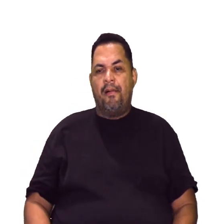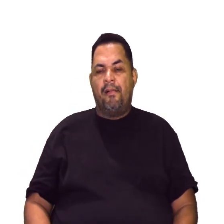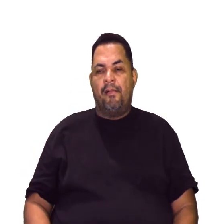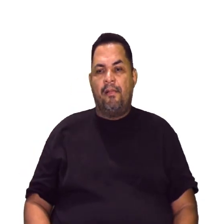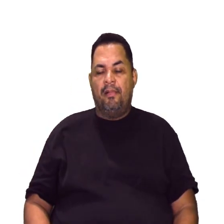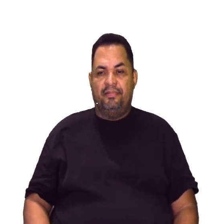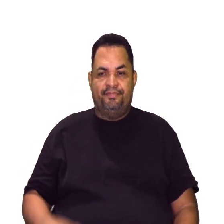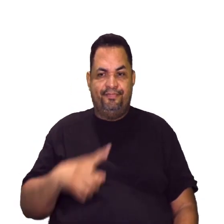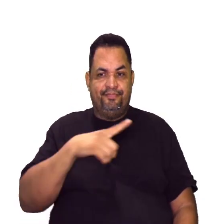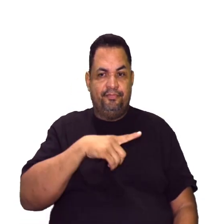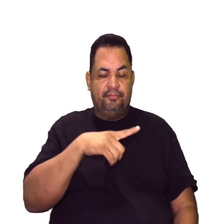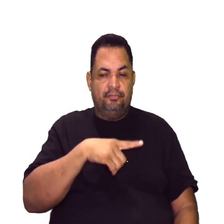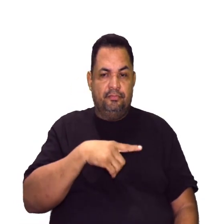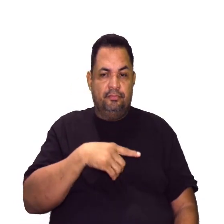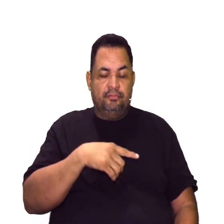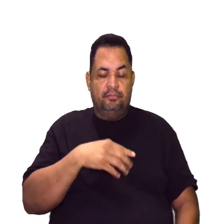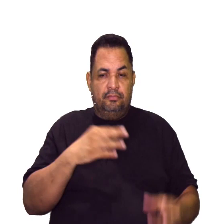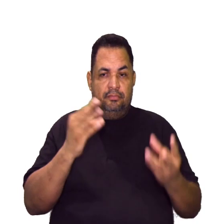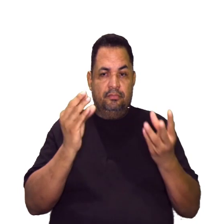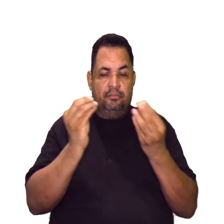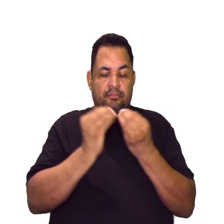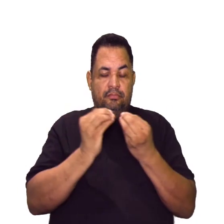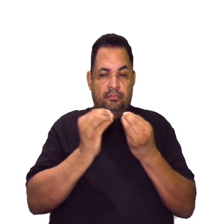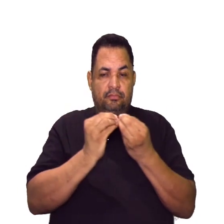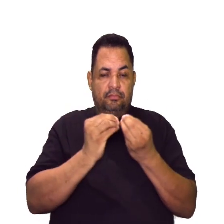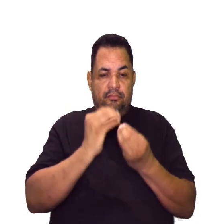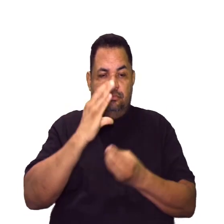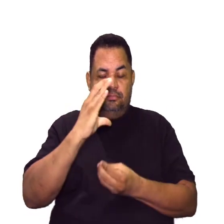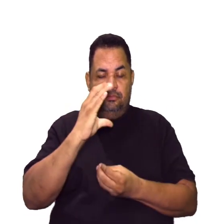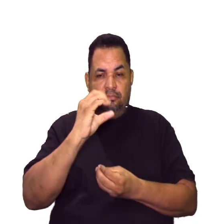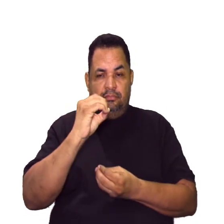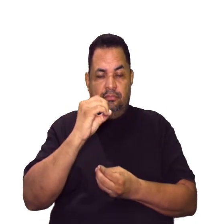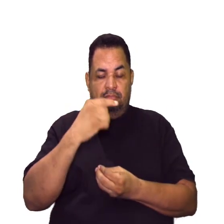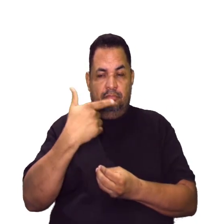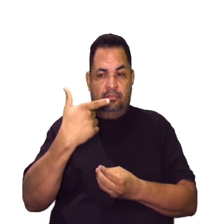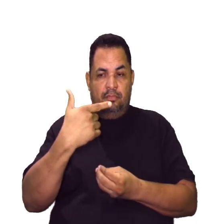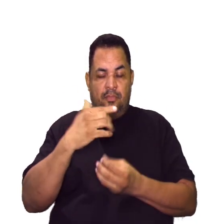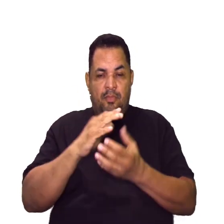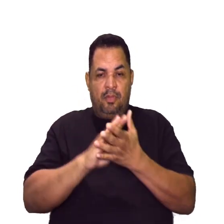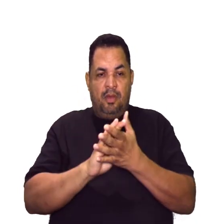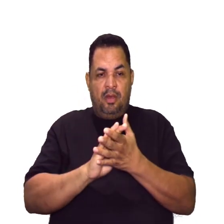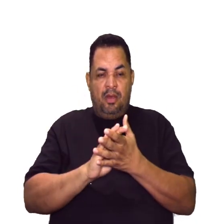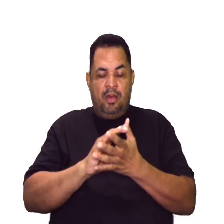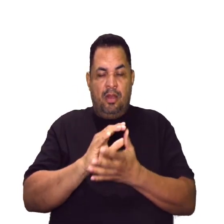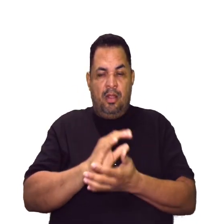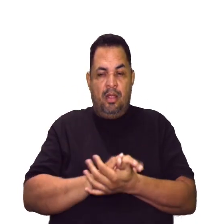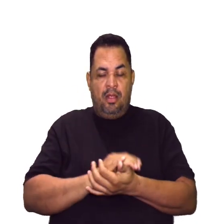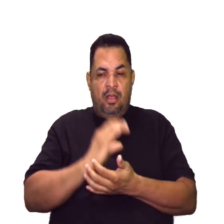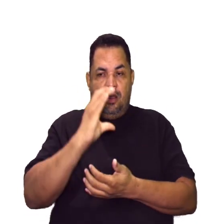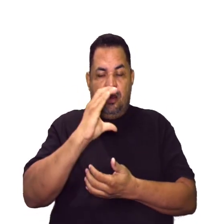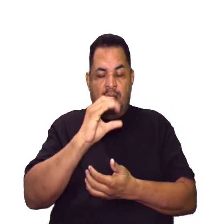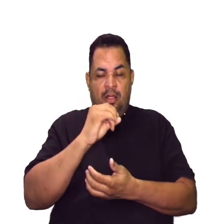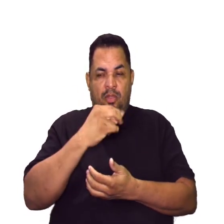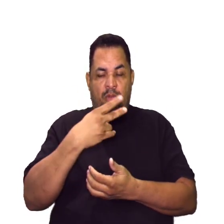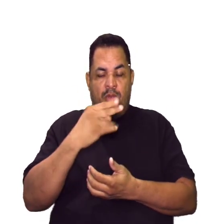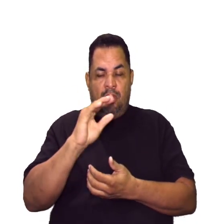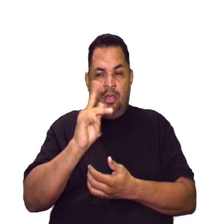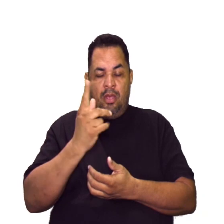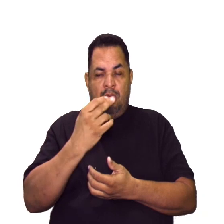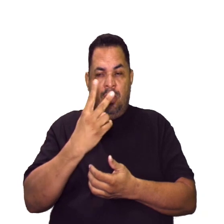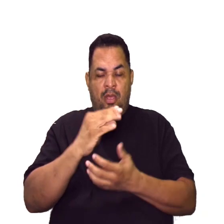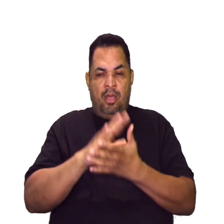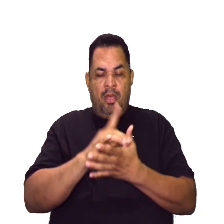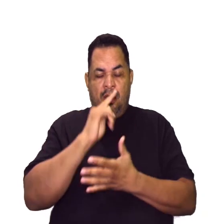Dada as moléculas do dióxido de carbono, CO2, do acetileno, C2H2,